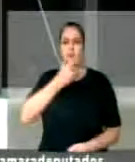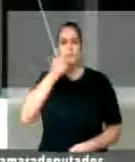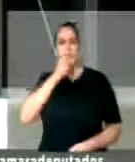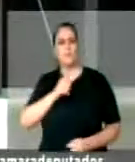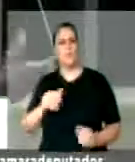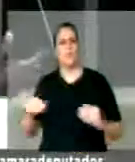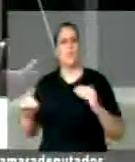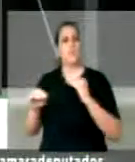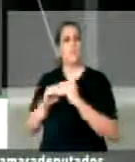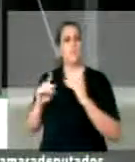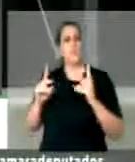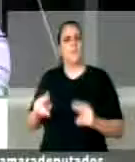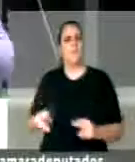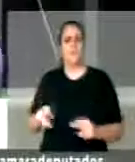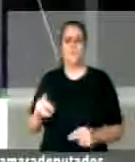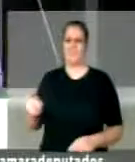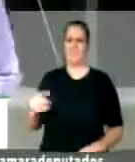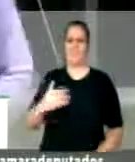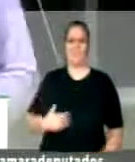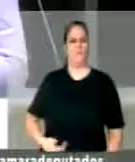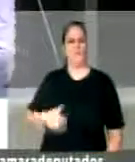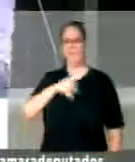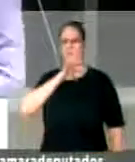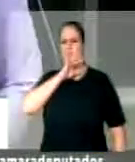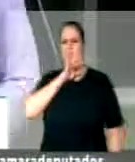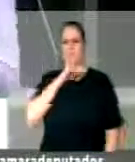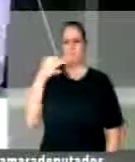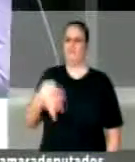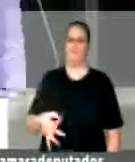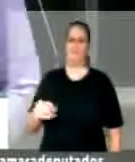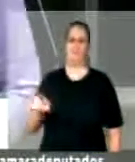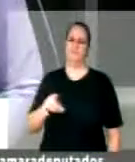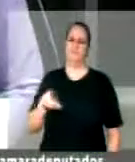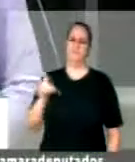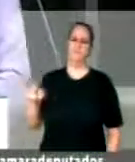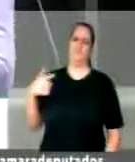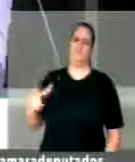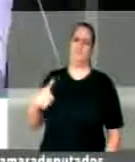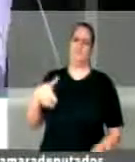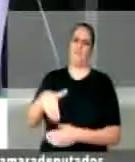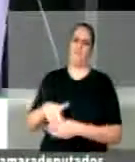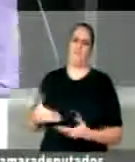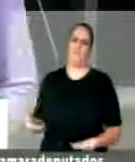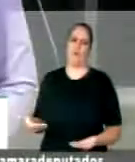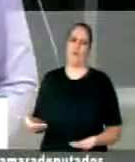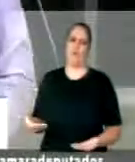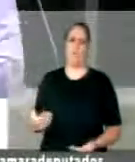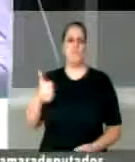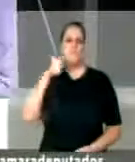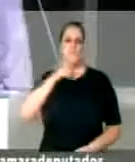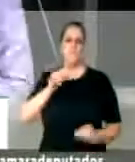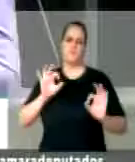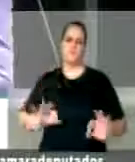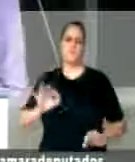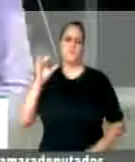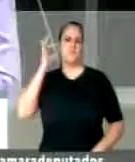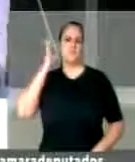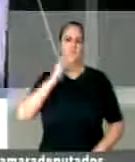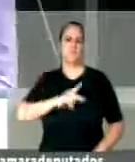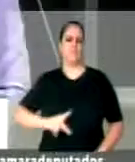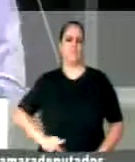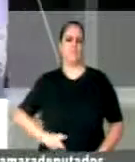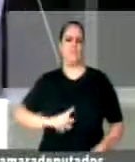governo ilegítimo que tirou uma presidenta honesta, legitimada pela